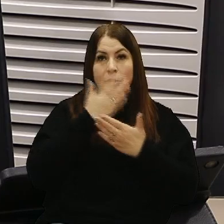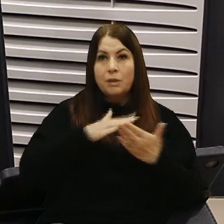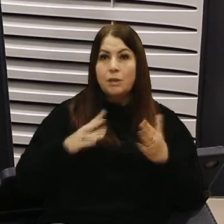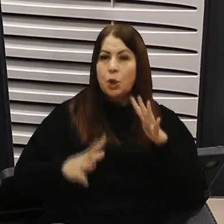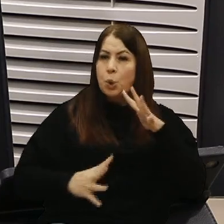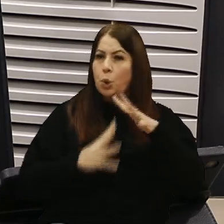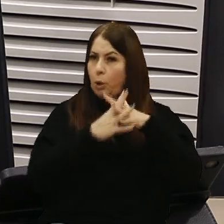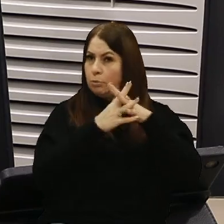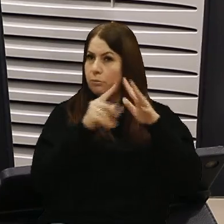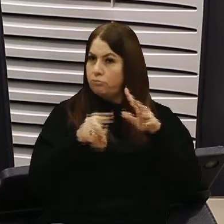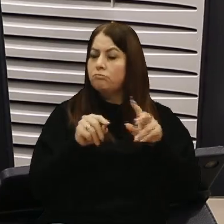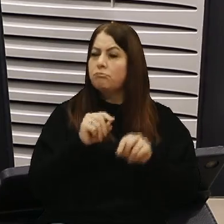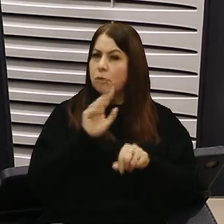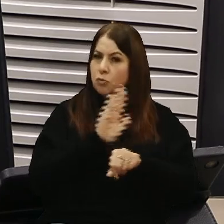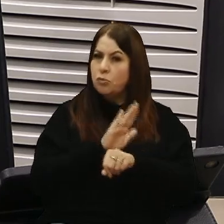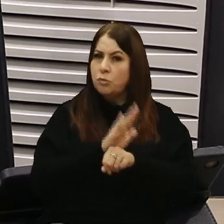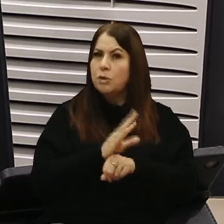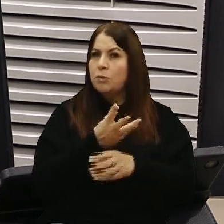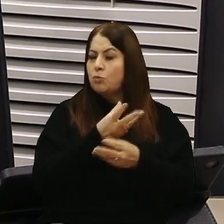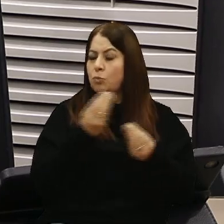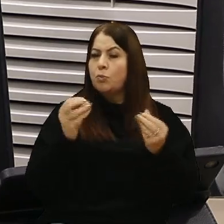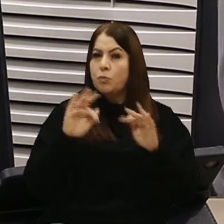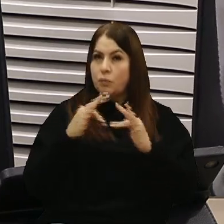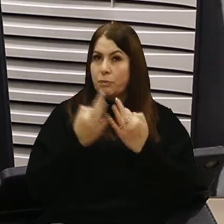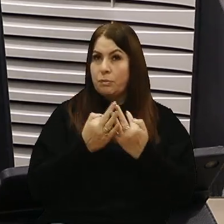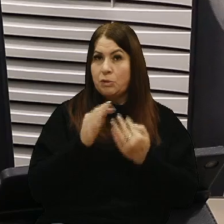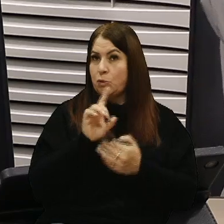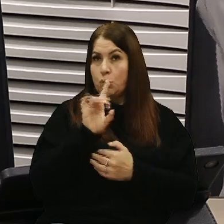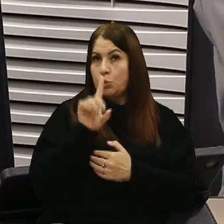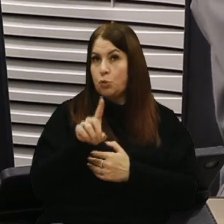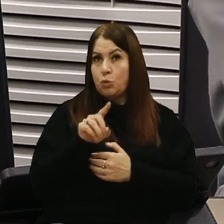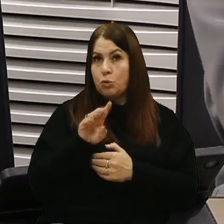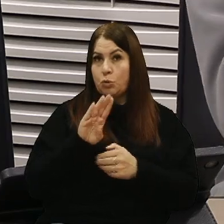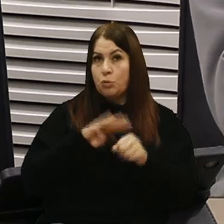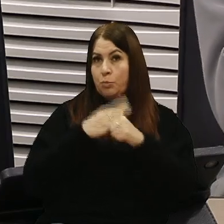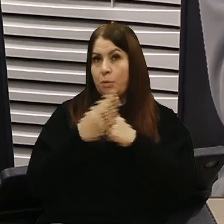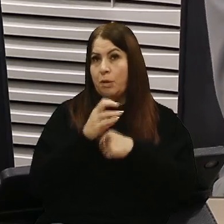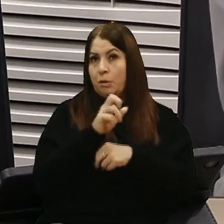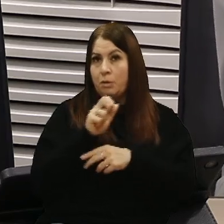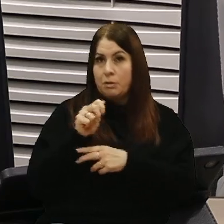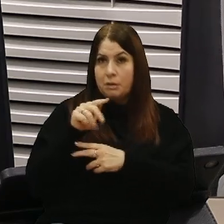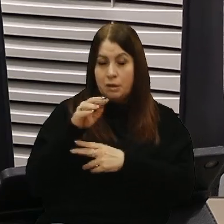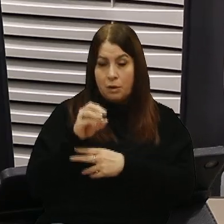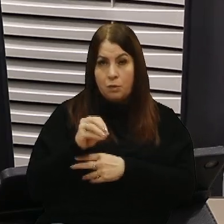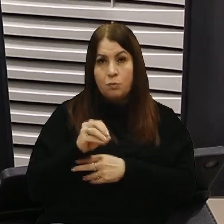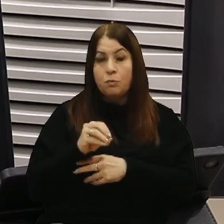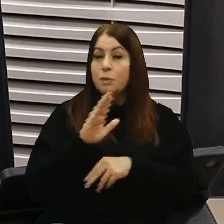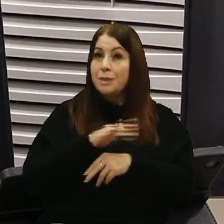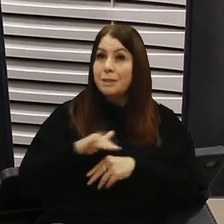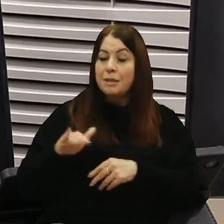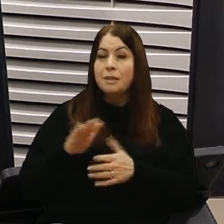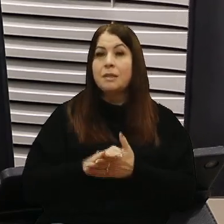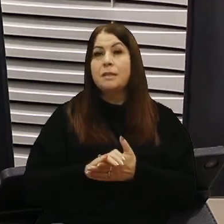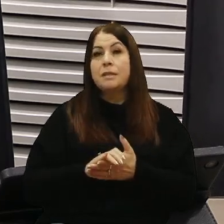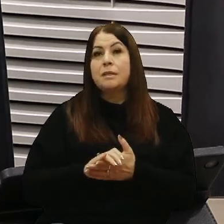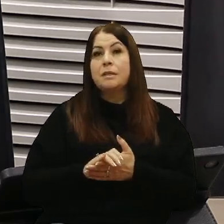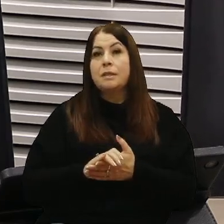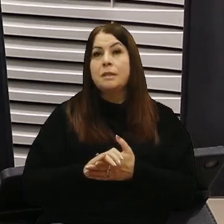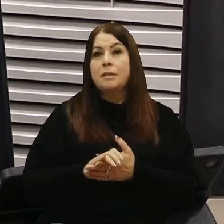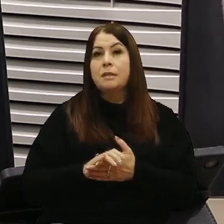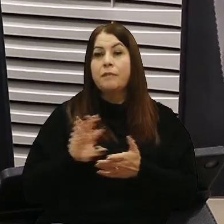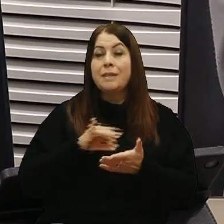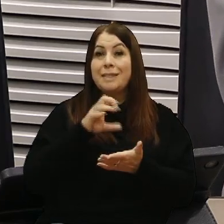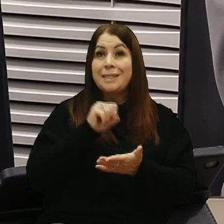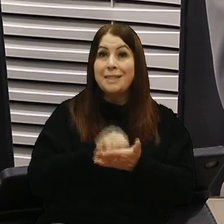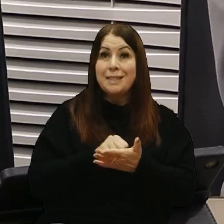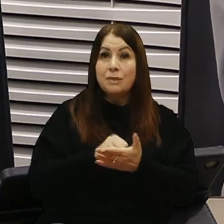top, onde que irá beneficiar várias famílias, não específica do Serrano, porque são crianças que fazem inscrição